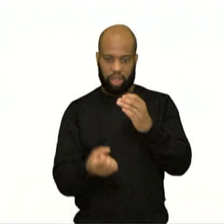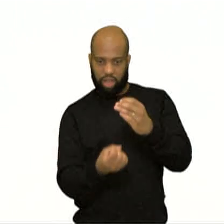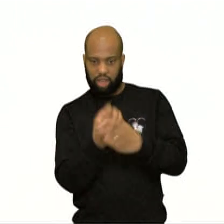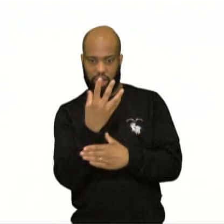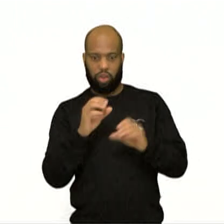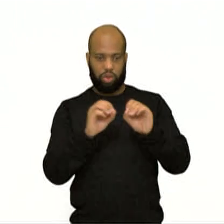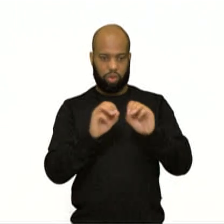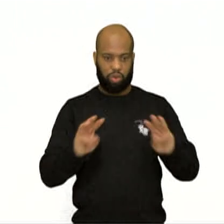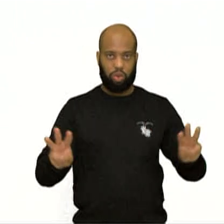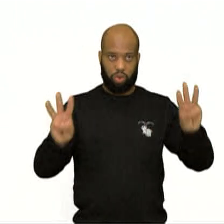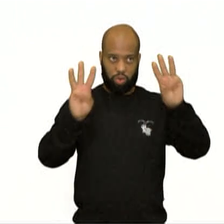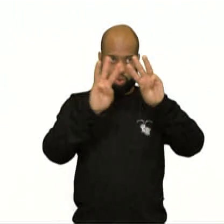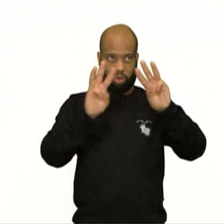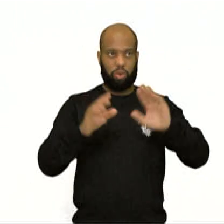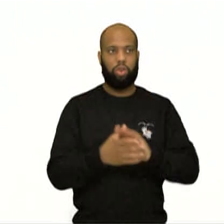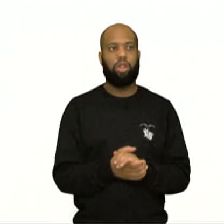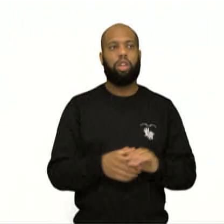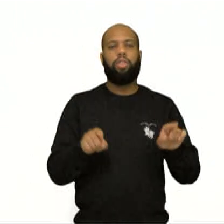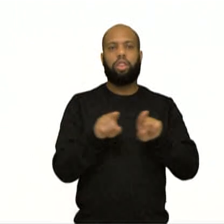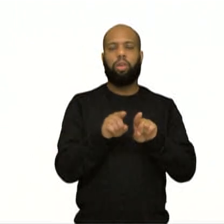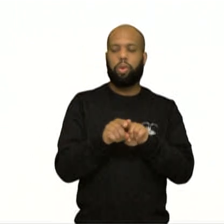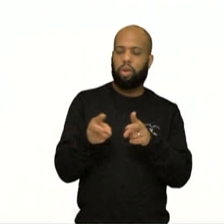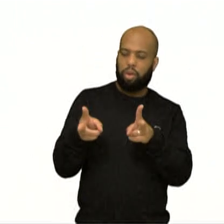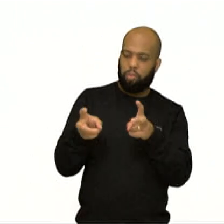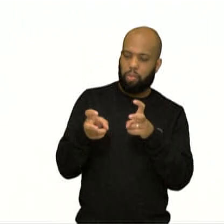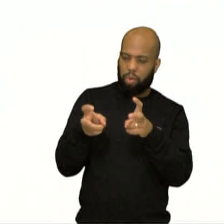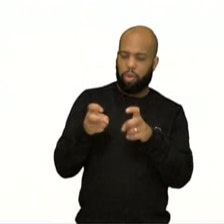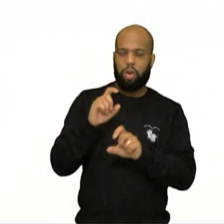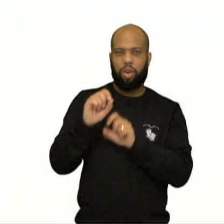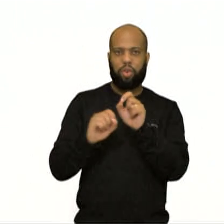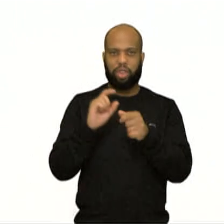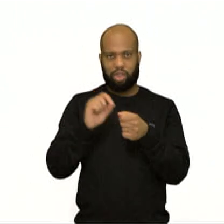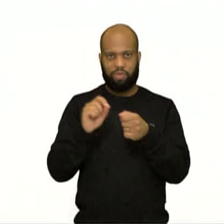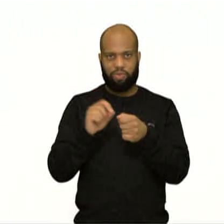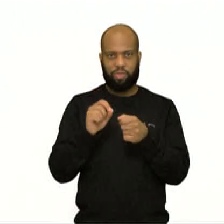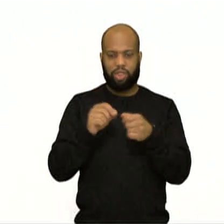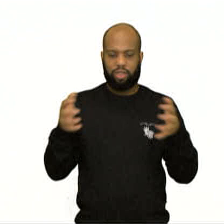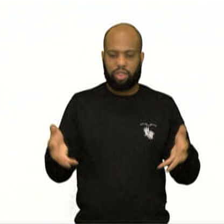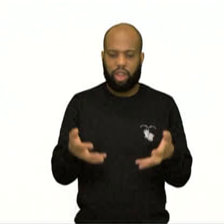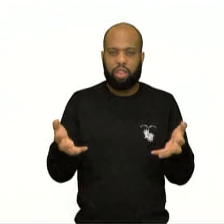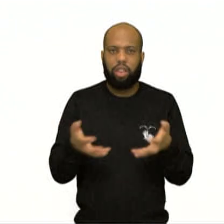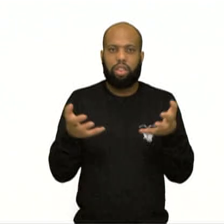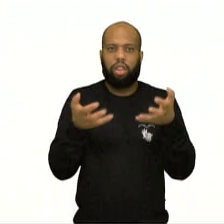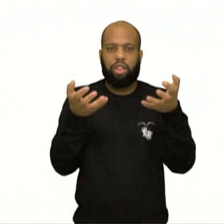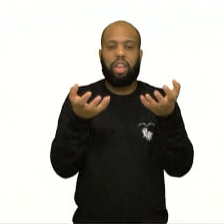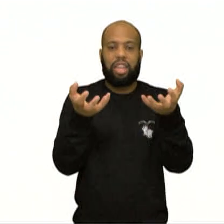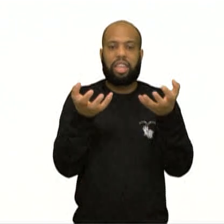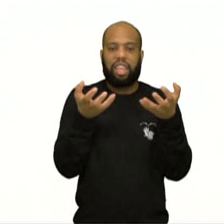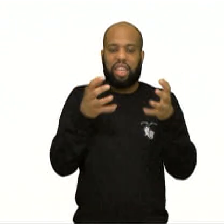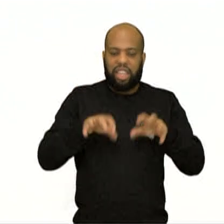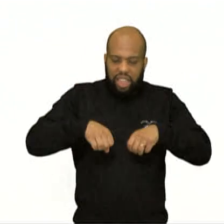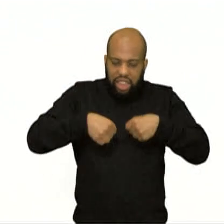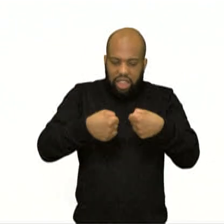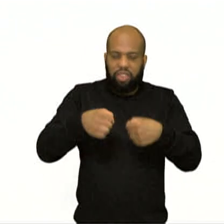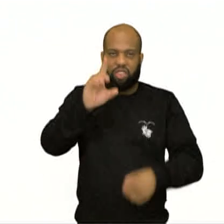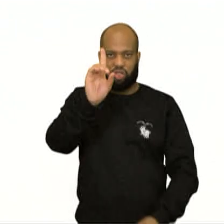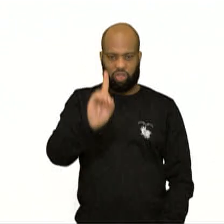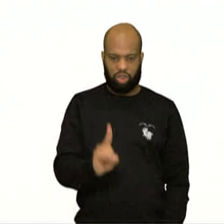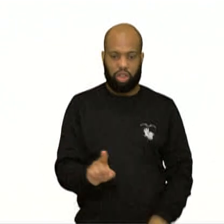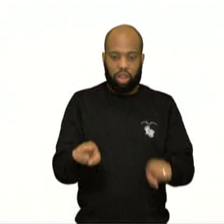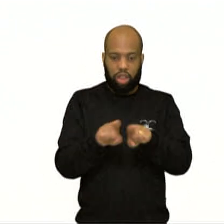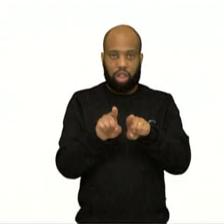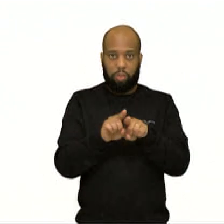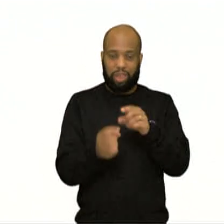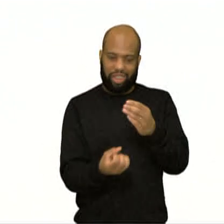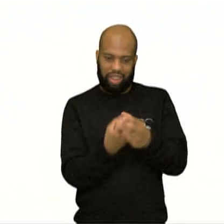das Nações Unidas, observando o seu efeito inspirador e insuperável na defesa dos direitos e da criação de normas